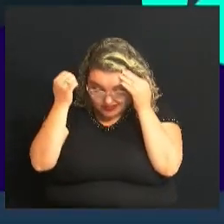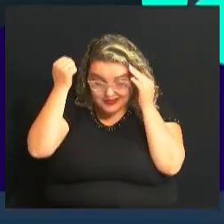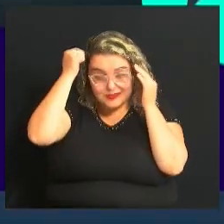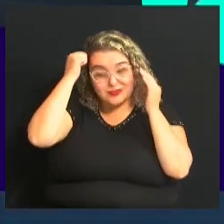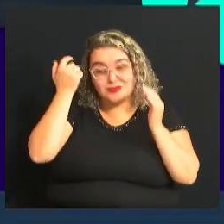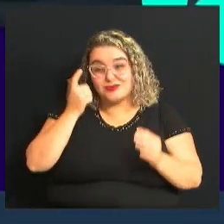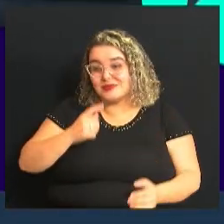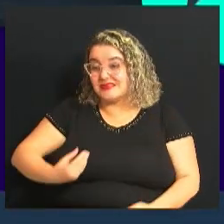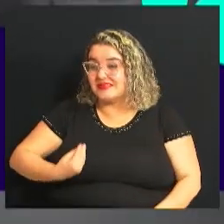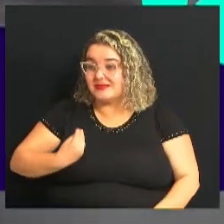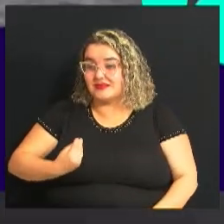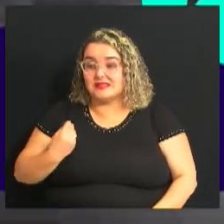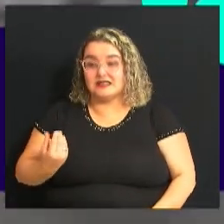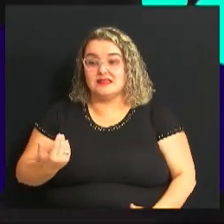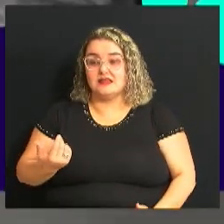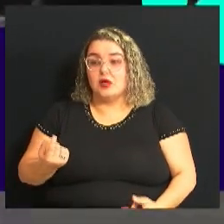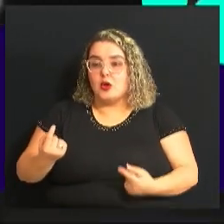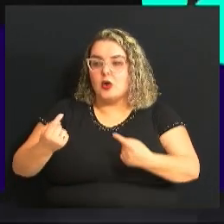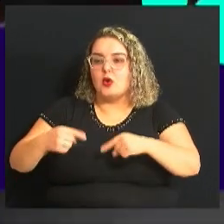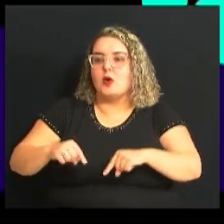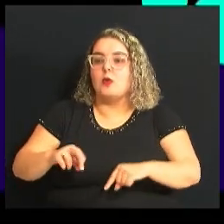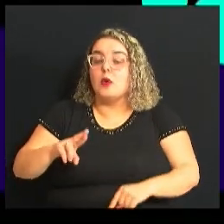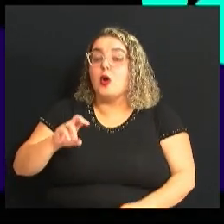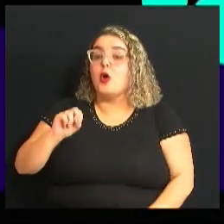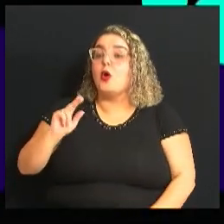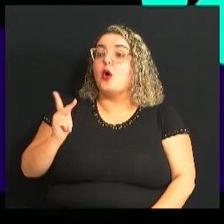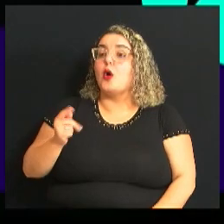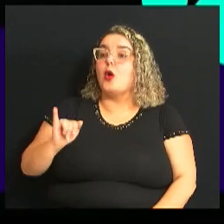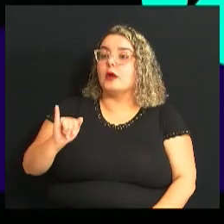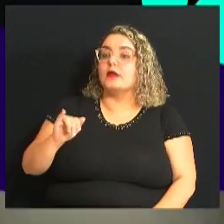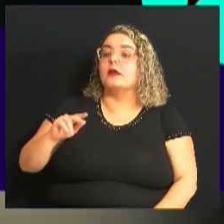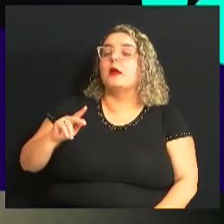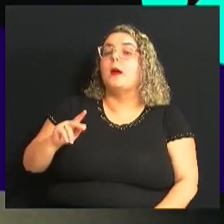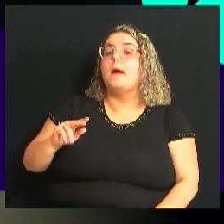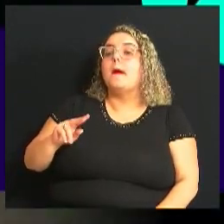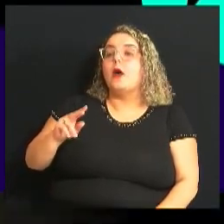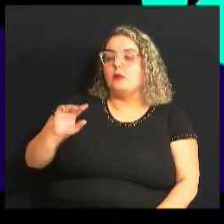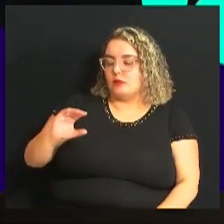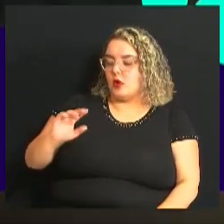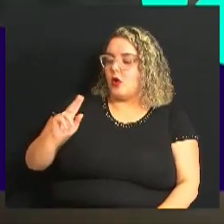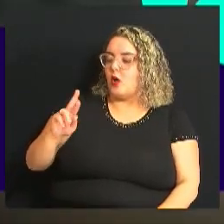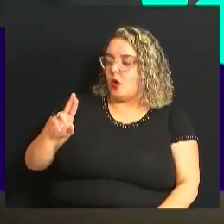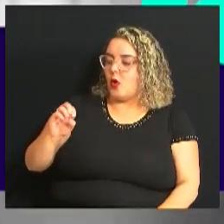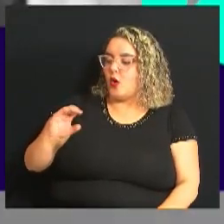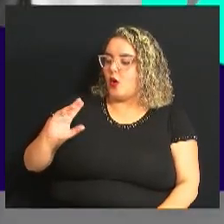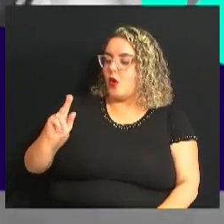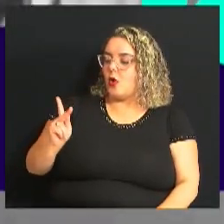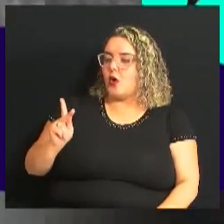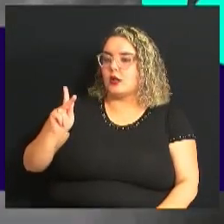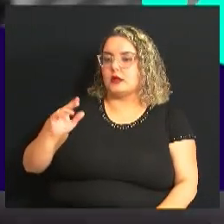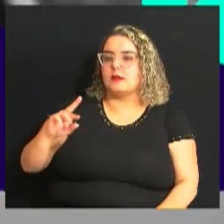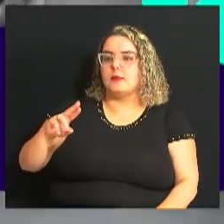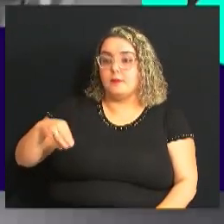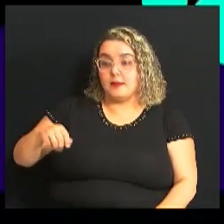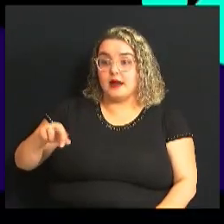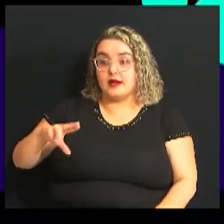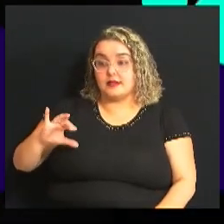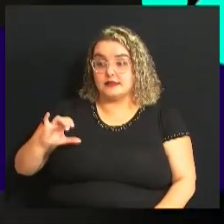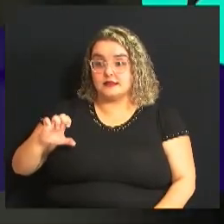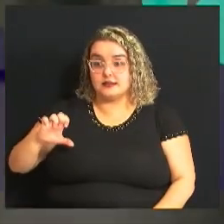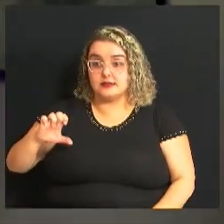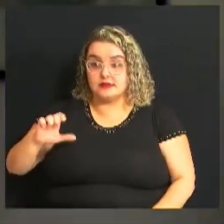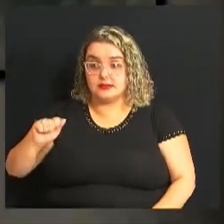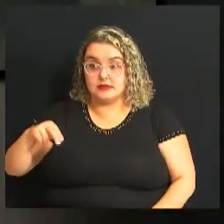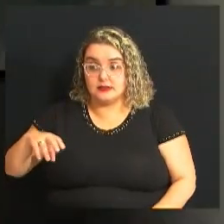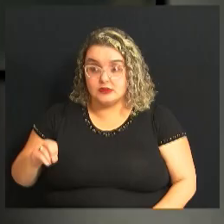luta contra a lenda do boxe Rocky Marciano, na esperança de chamar a atenção pública e reencontrar seu primeiro